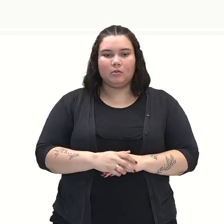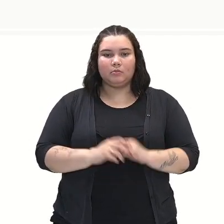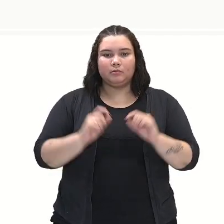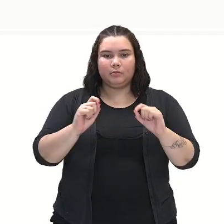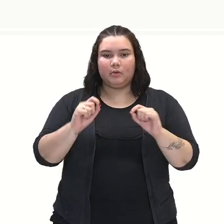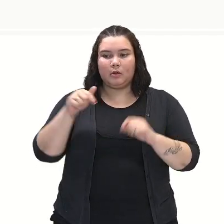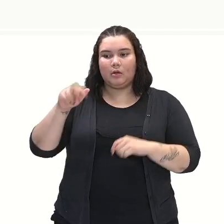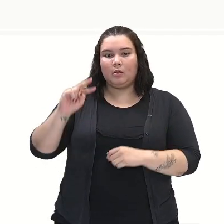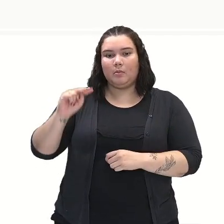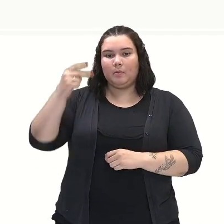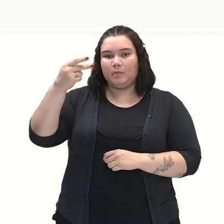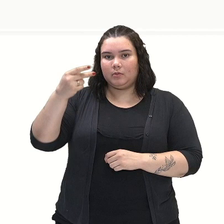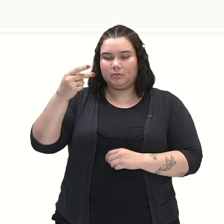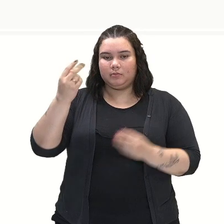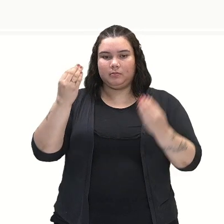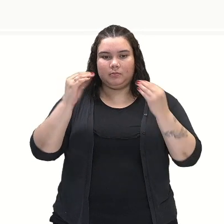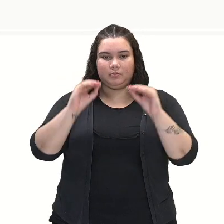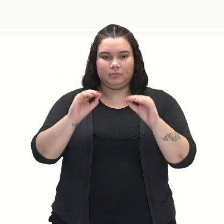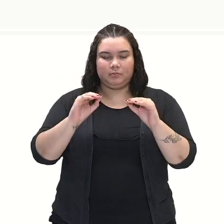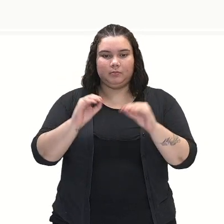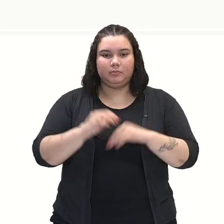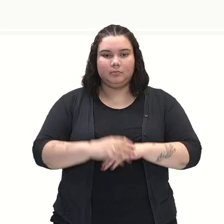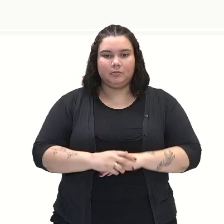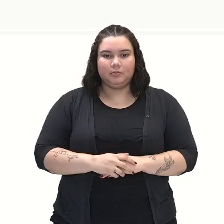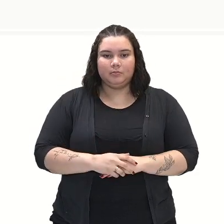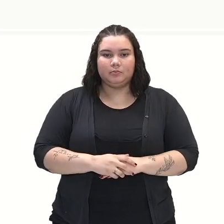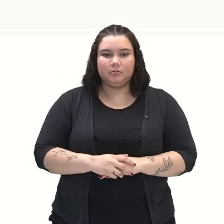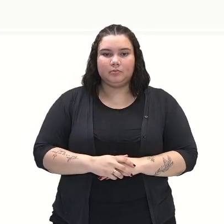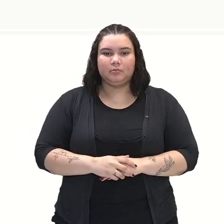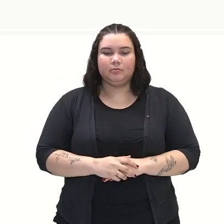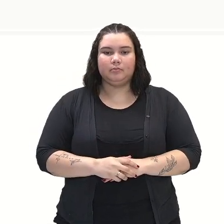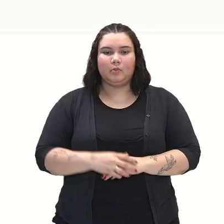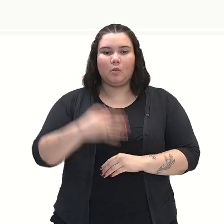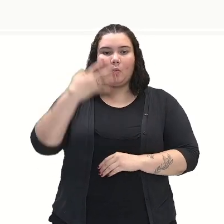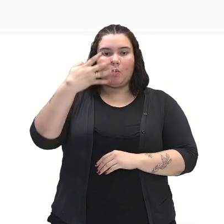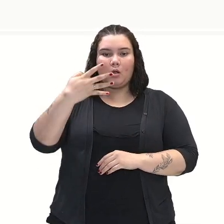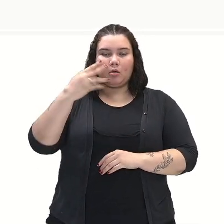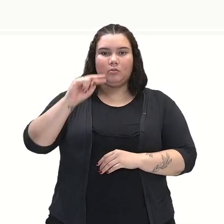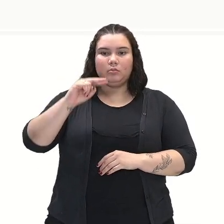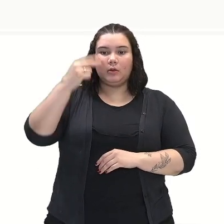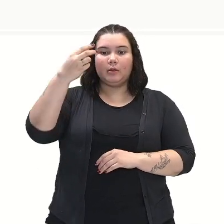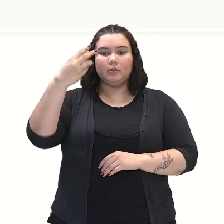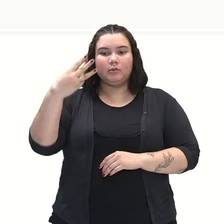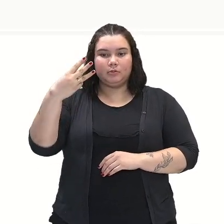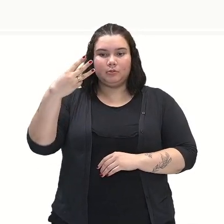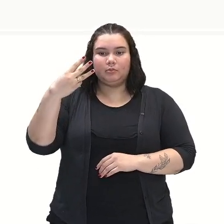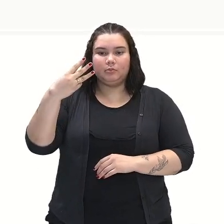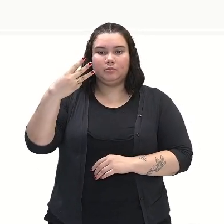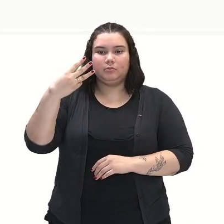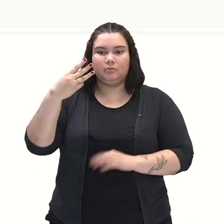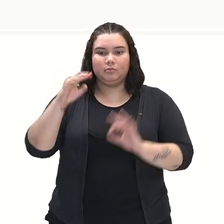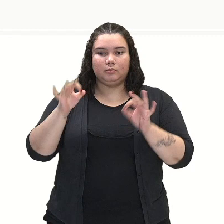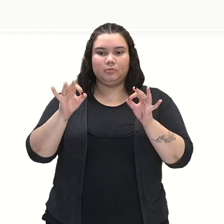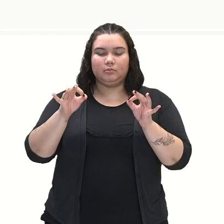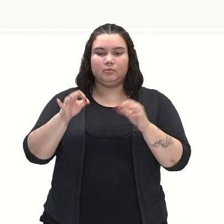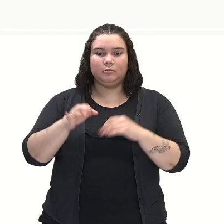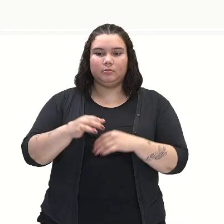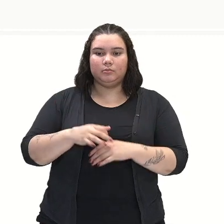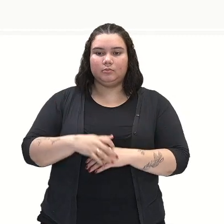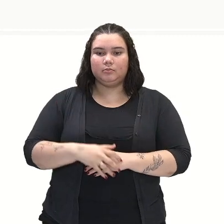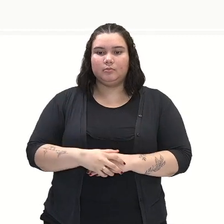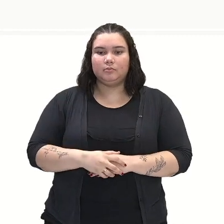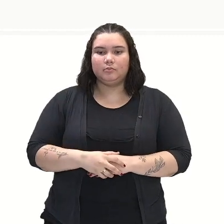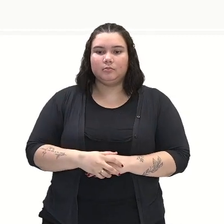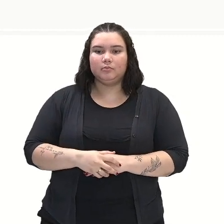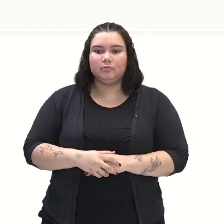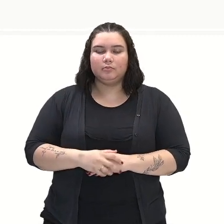essa potência aqui, tá? Então, vai ficar 4 elevado a 3. Tudo